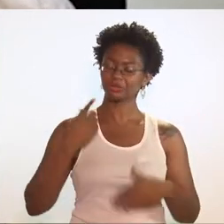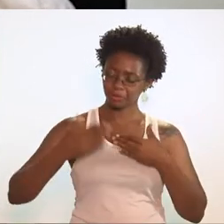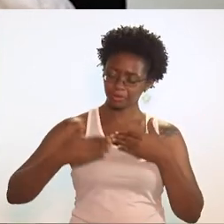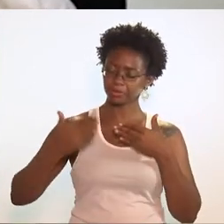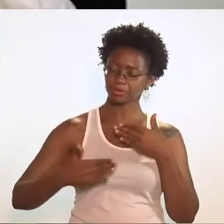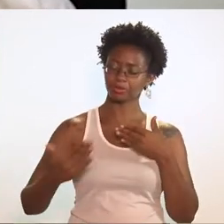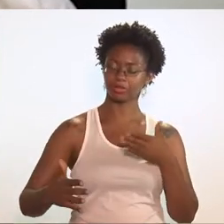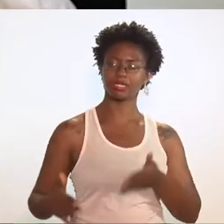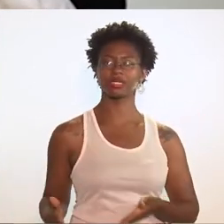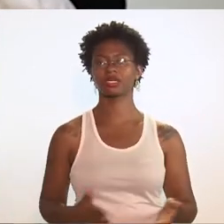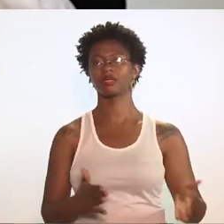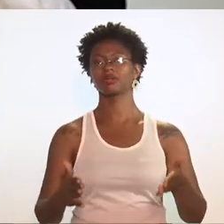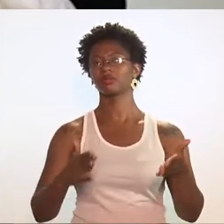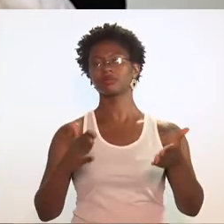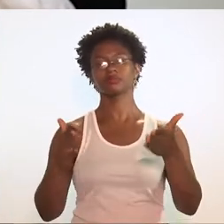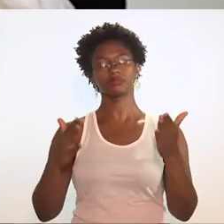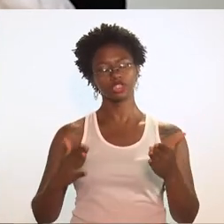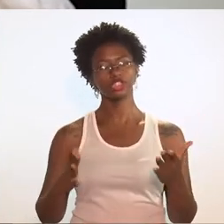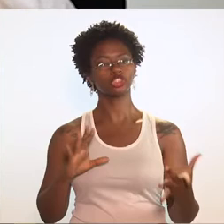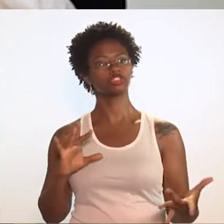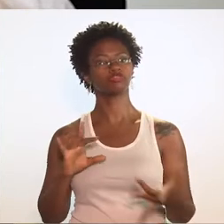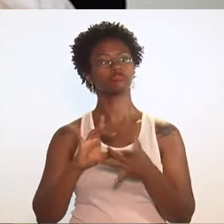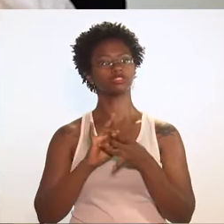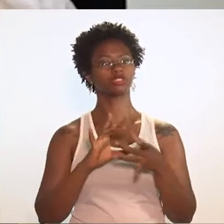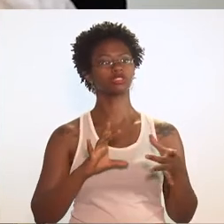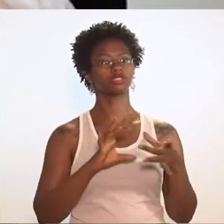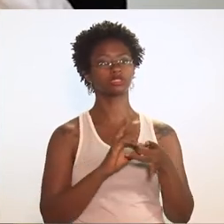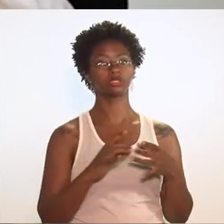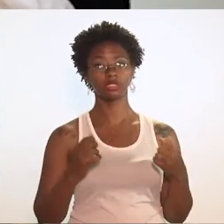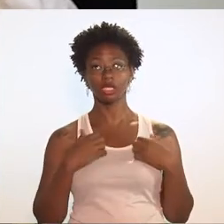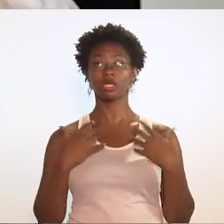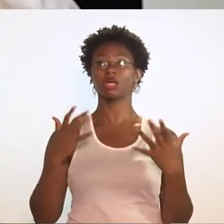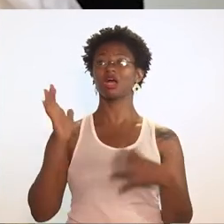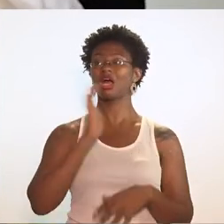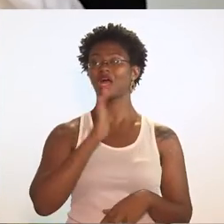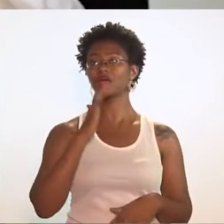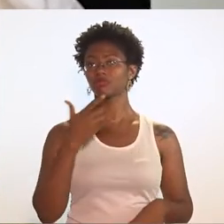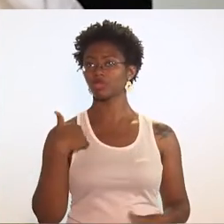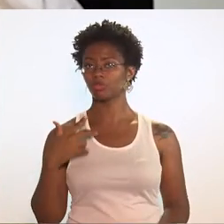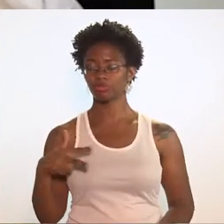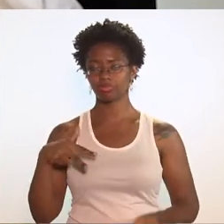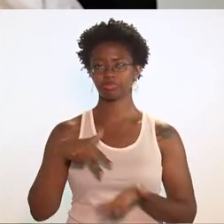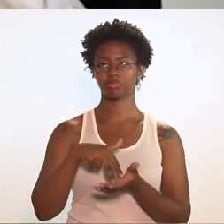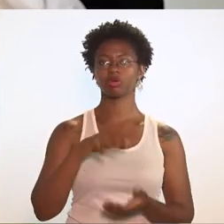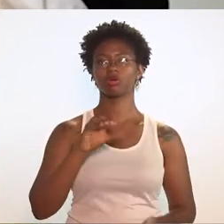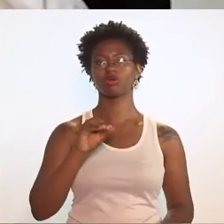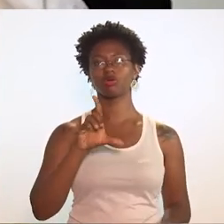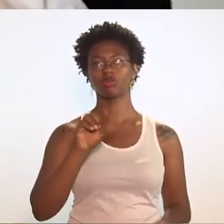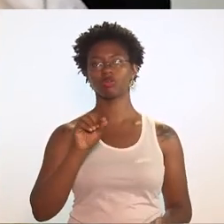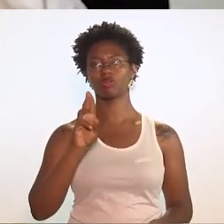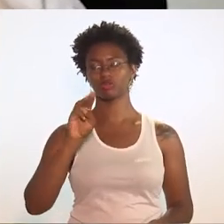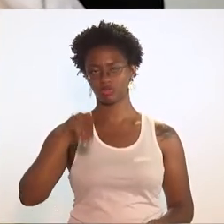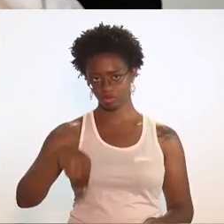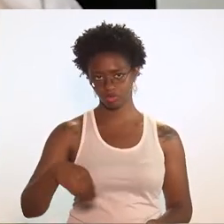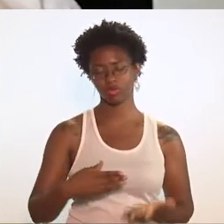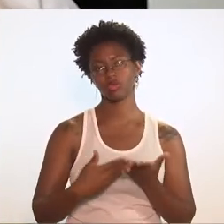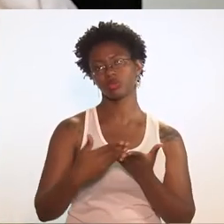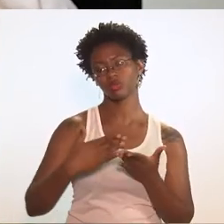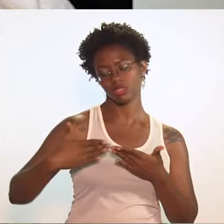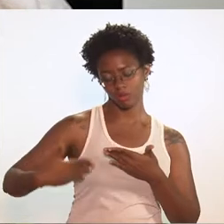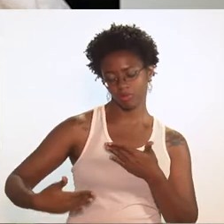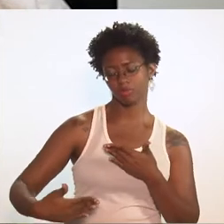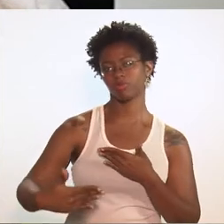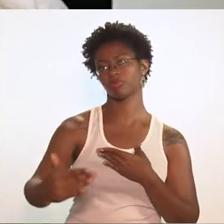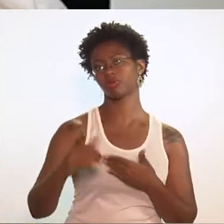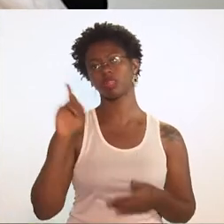gente vai construindo caminhos, construindo pontes, e de repente eu estava no Olodum. Comecei